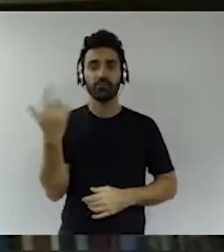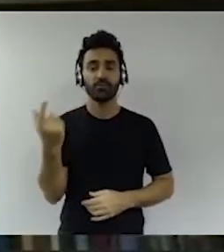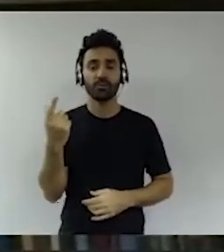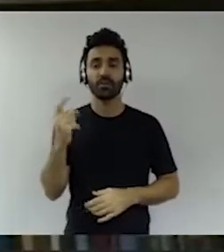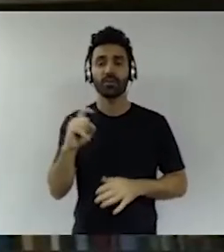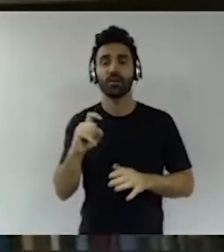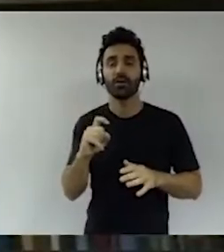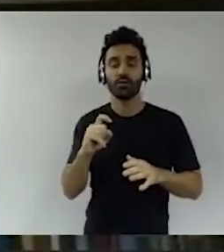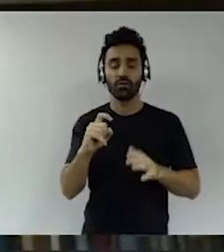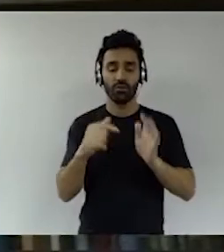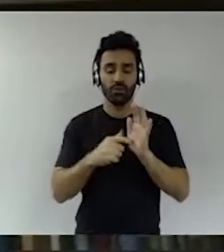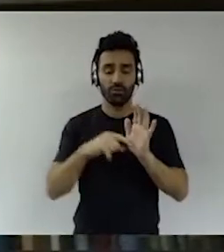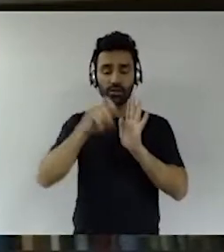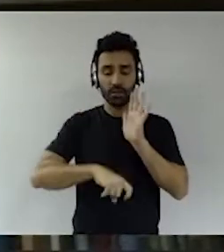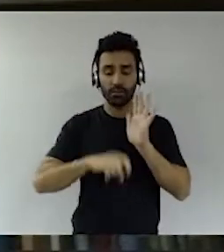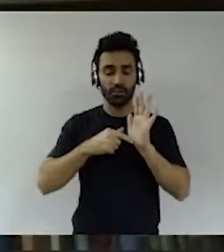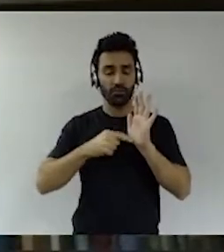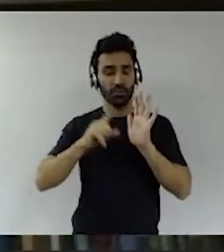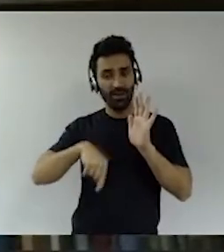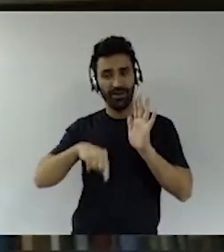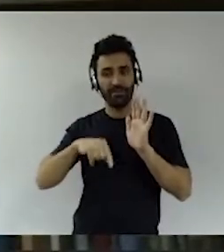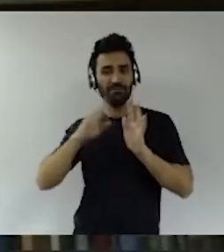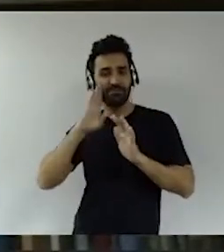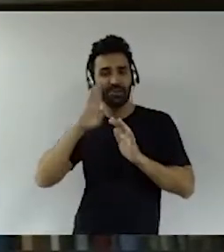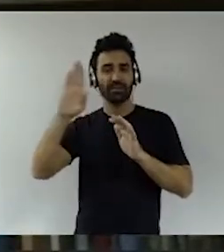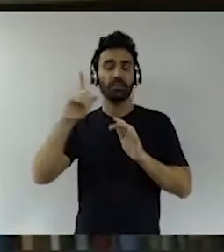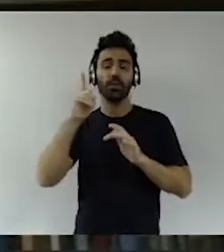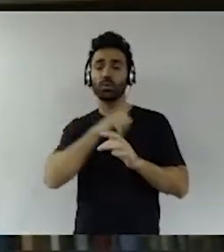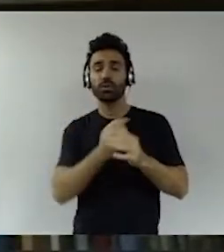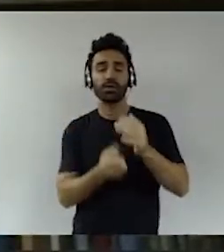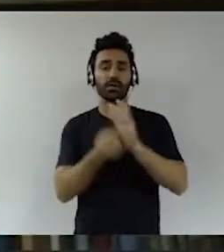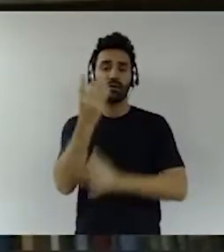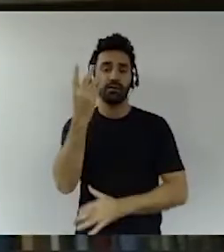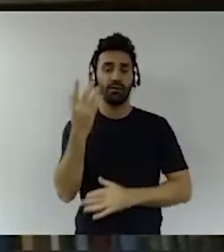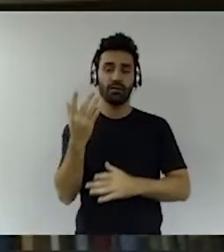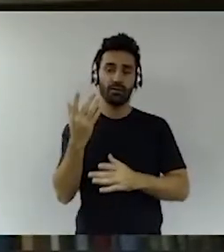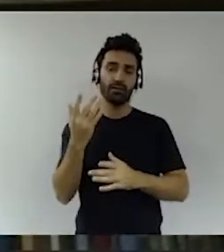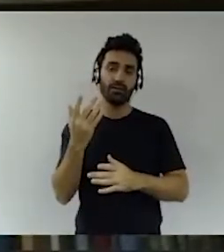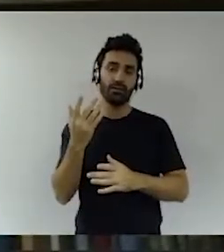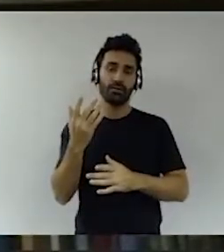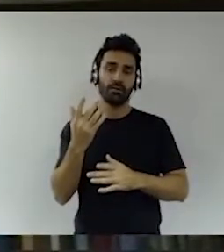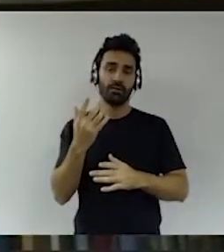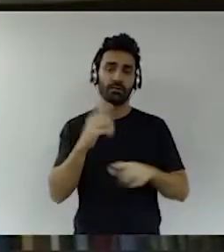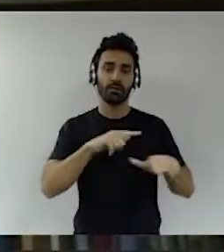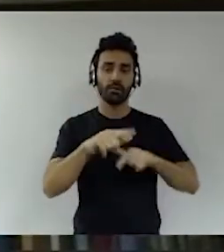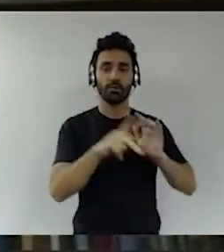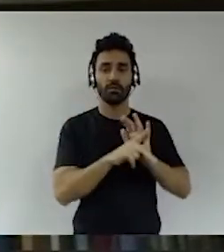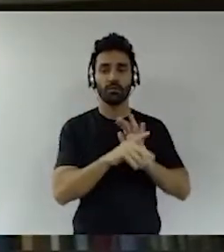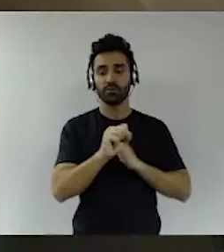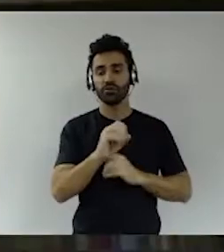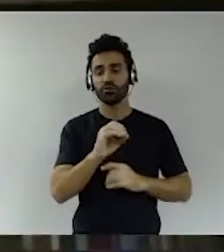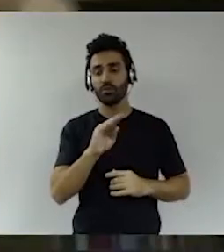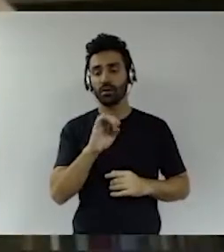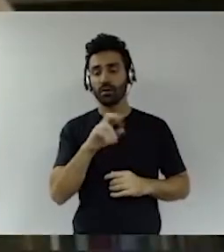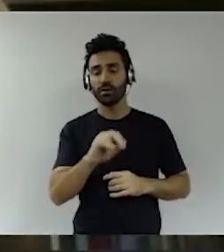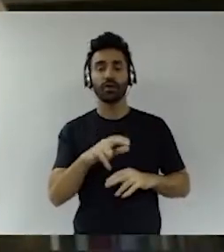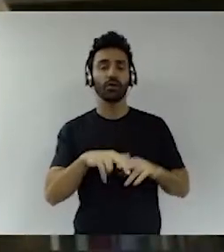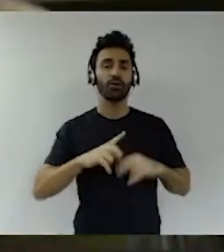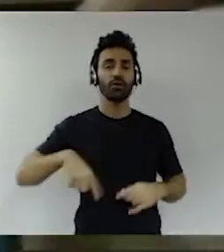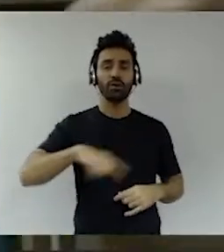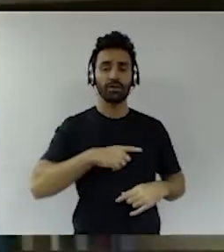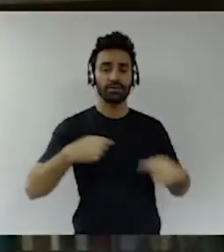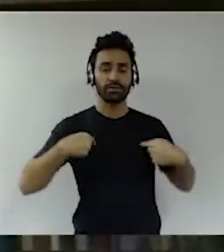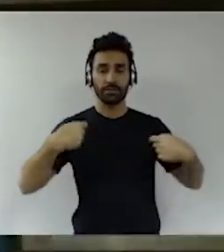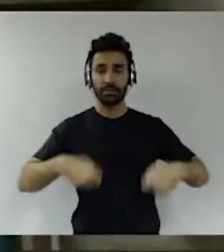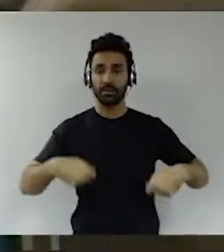não é a única, mas a função primordial é criar demanda para a moeda soberana. Por que nós precisamos dessa moeda? Antes de mais